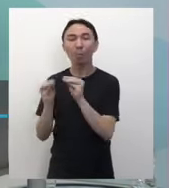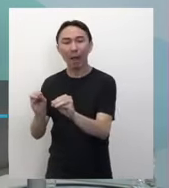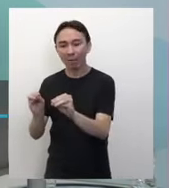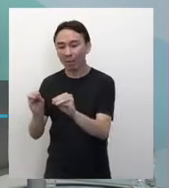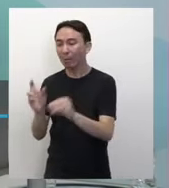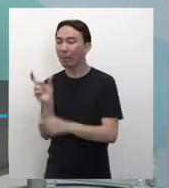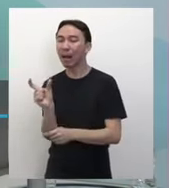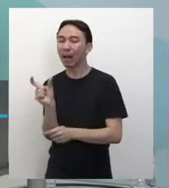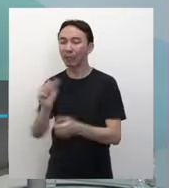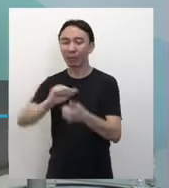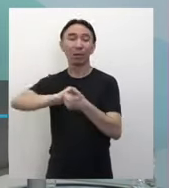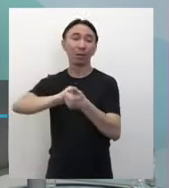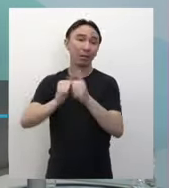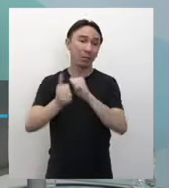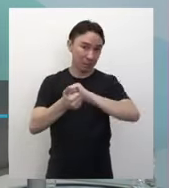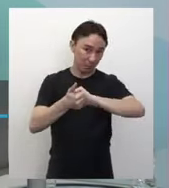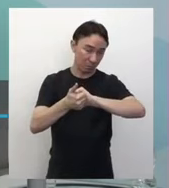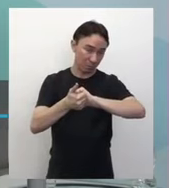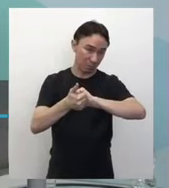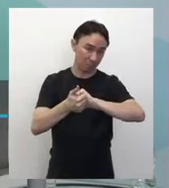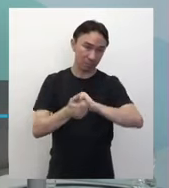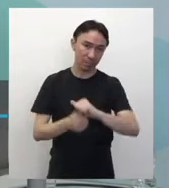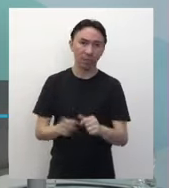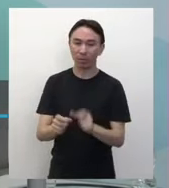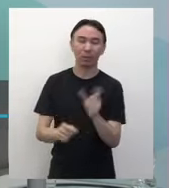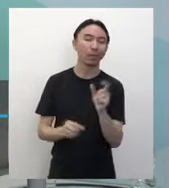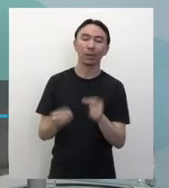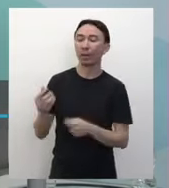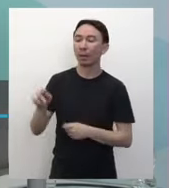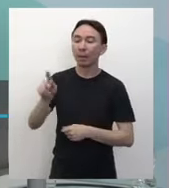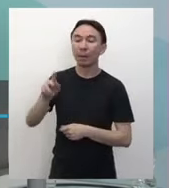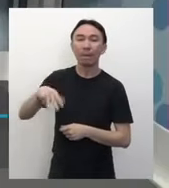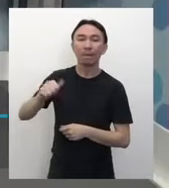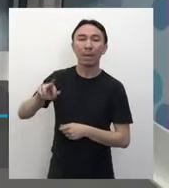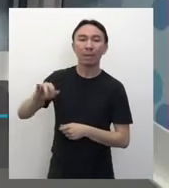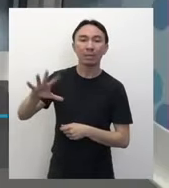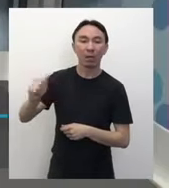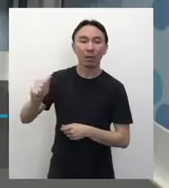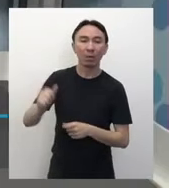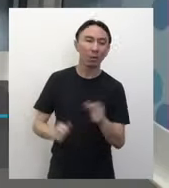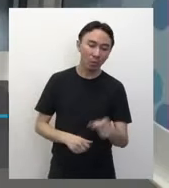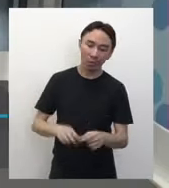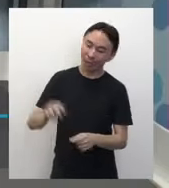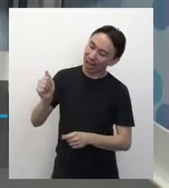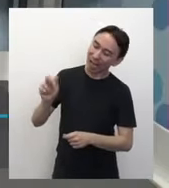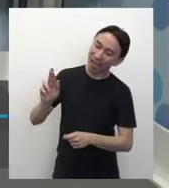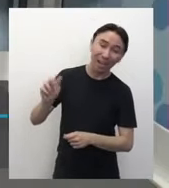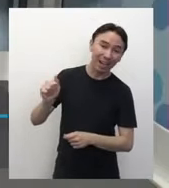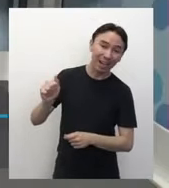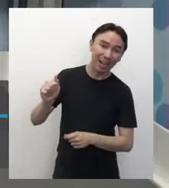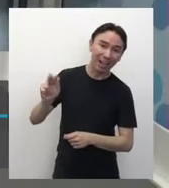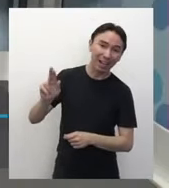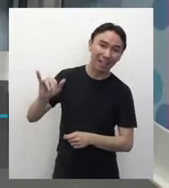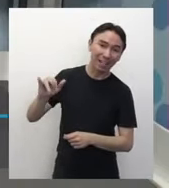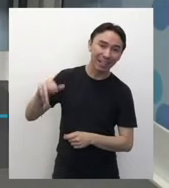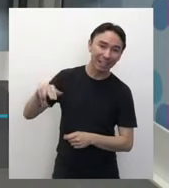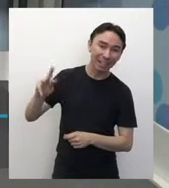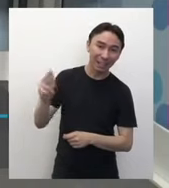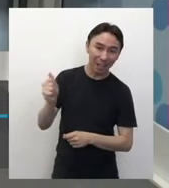Ana Clara da Pro Gisele colocou ariranhas. Ararinhas. Né? Ai, desde o ano passado eu falo ariranhas,